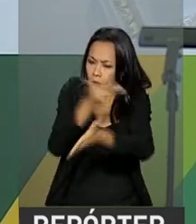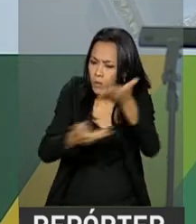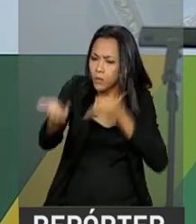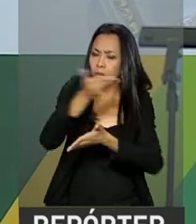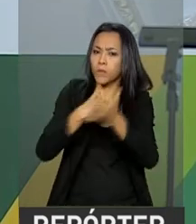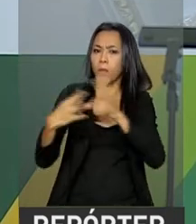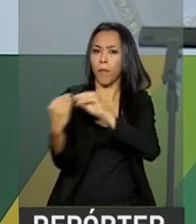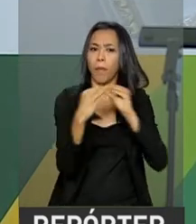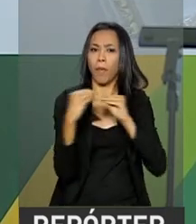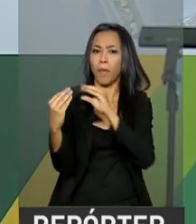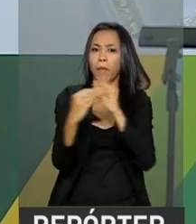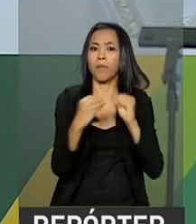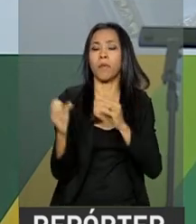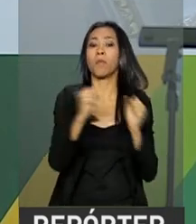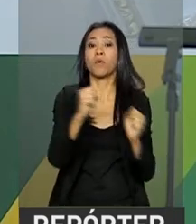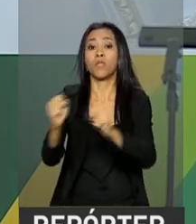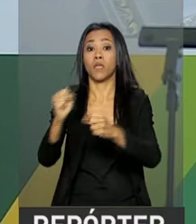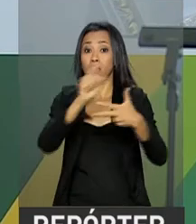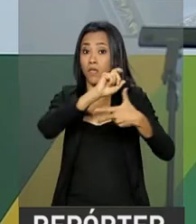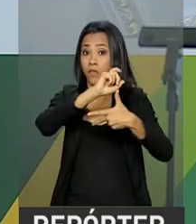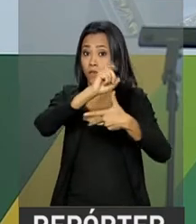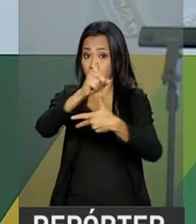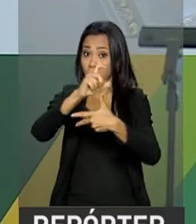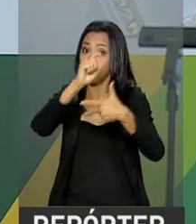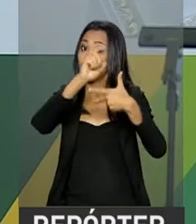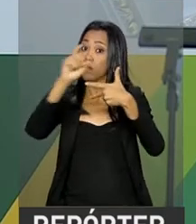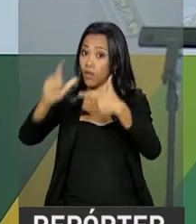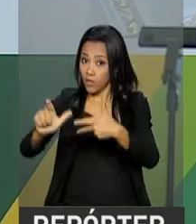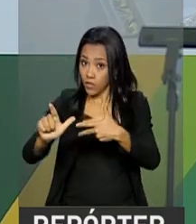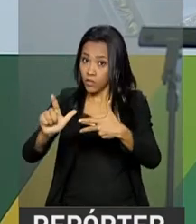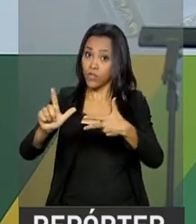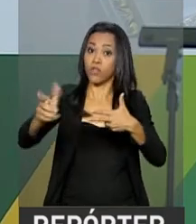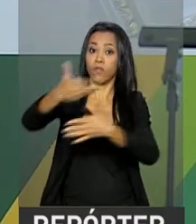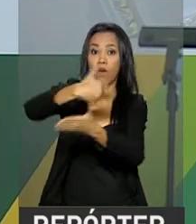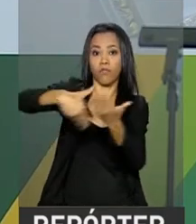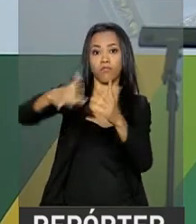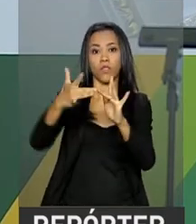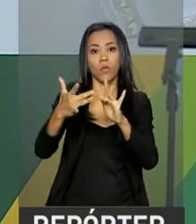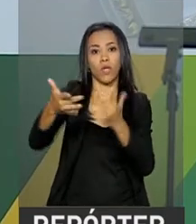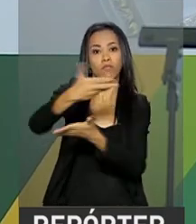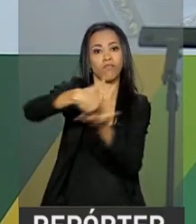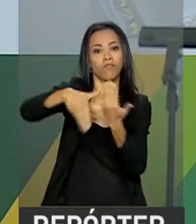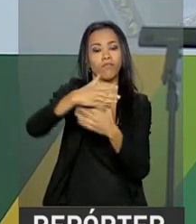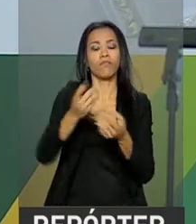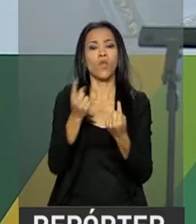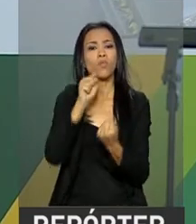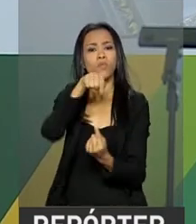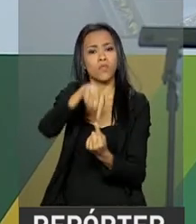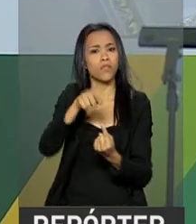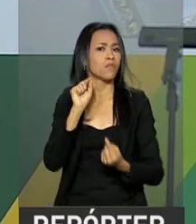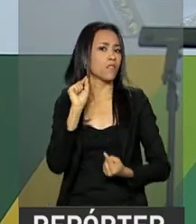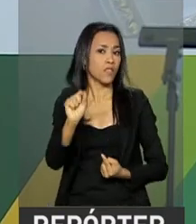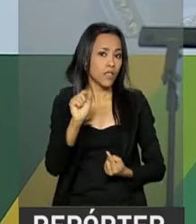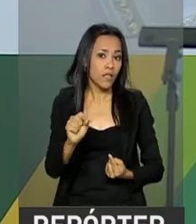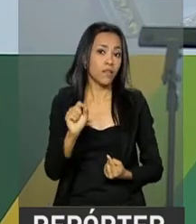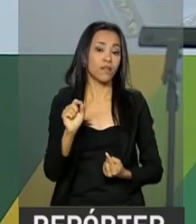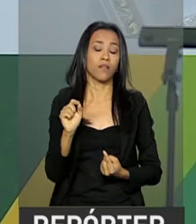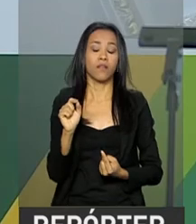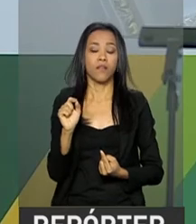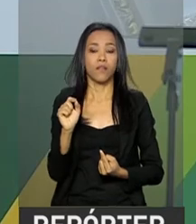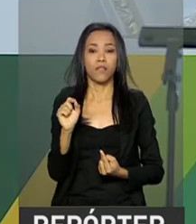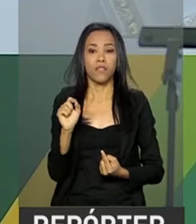o poder executivo e o poder legislativo, também com o objetivo de